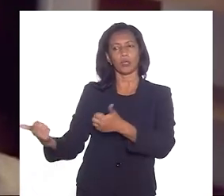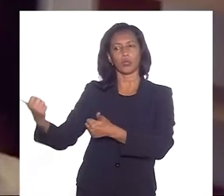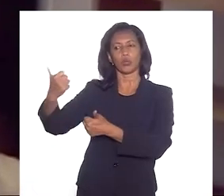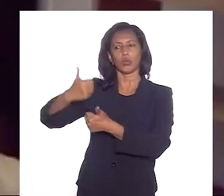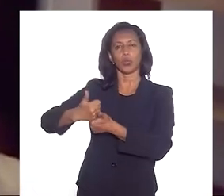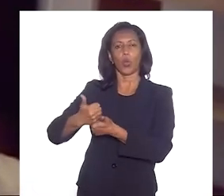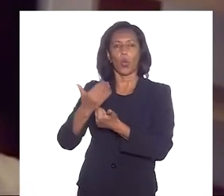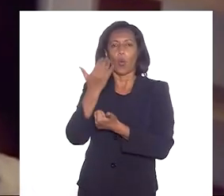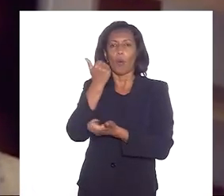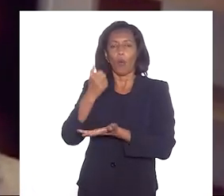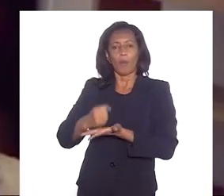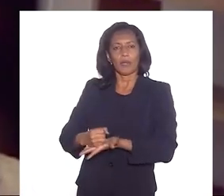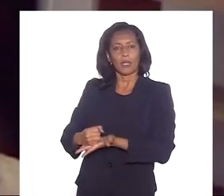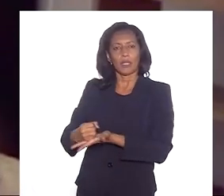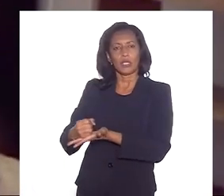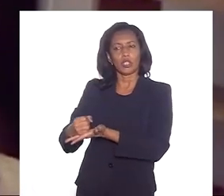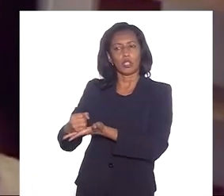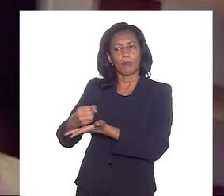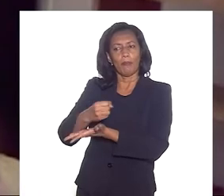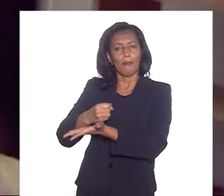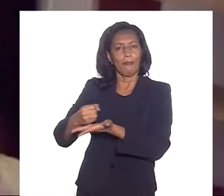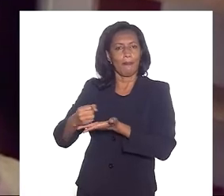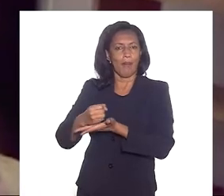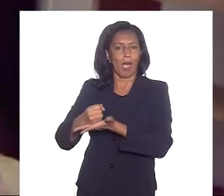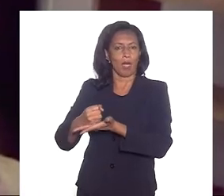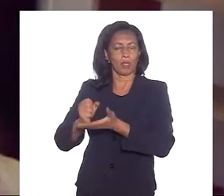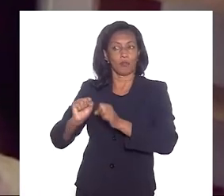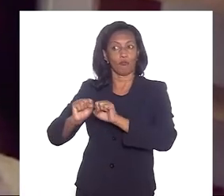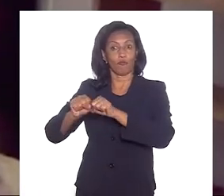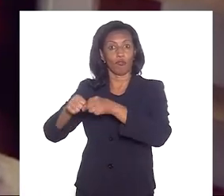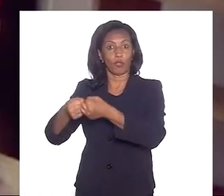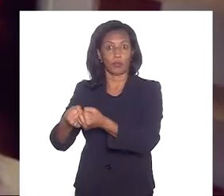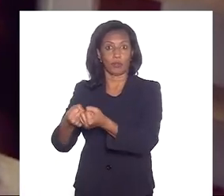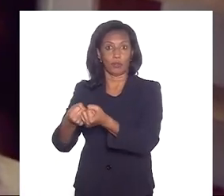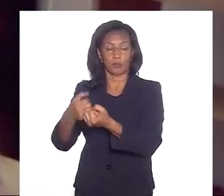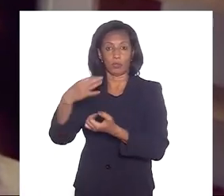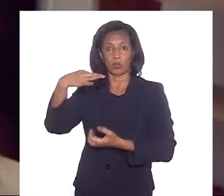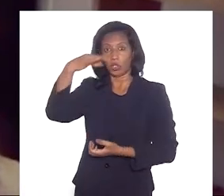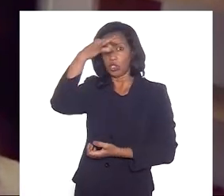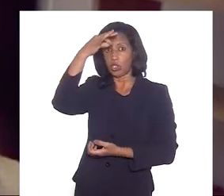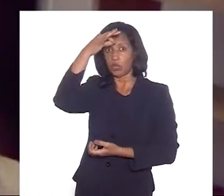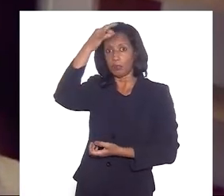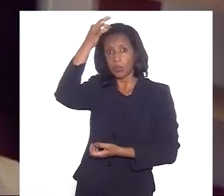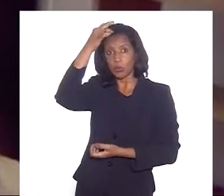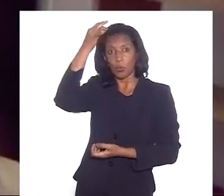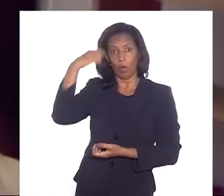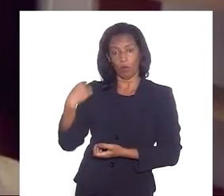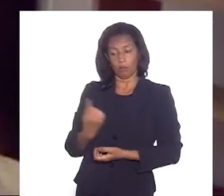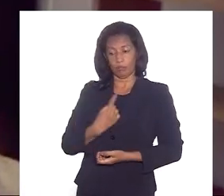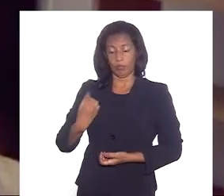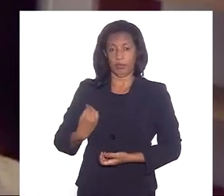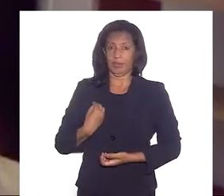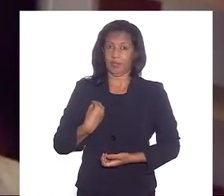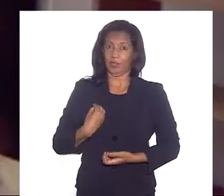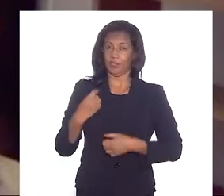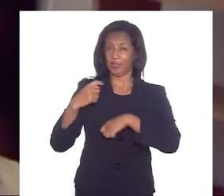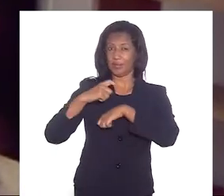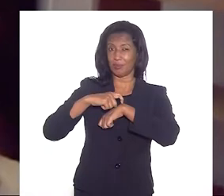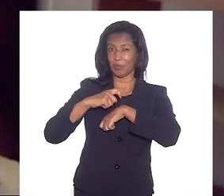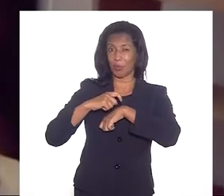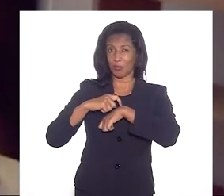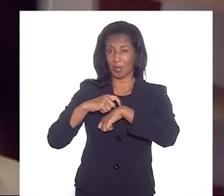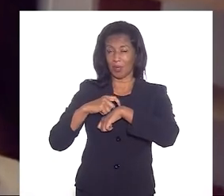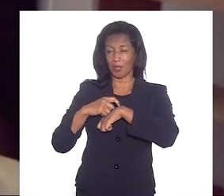de base, de um fortalecimento espiritual que foi muito importante nas nossas vidas, né?